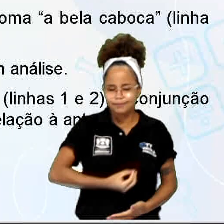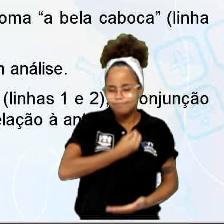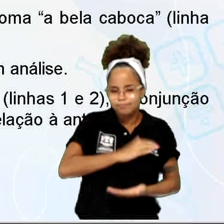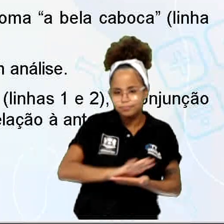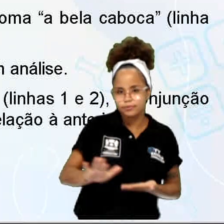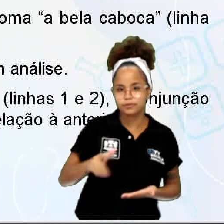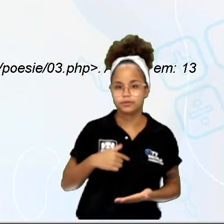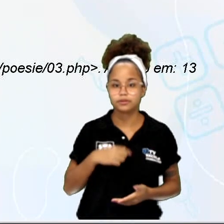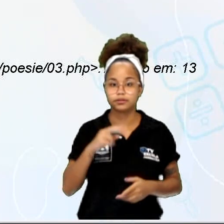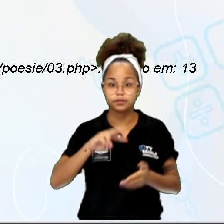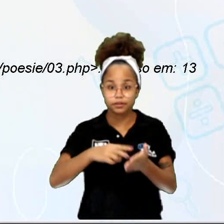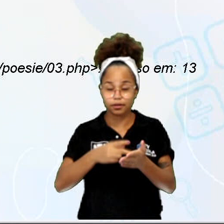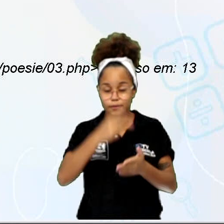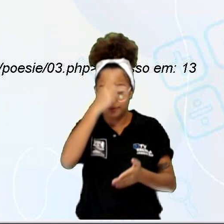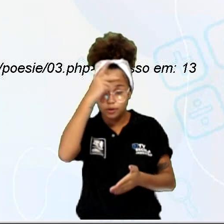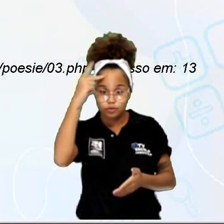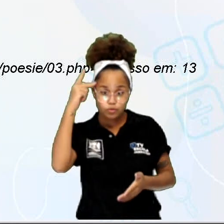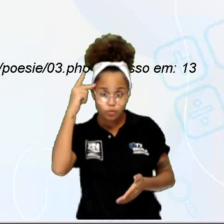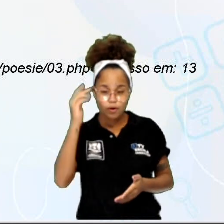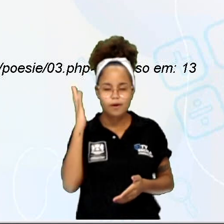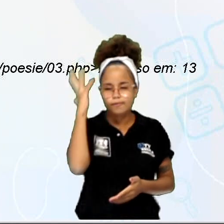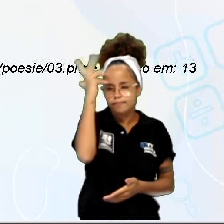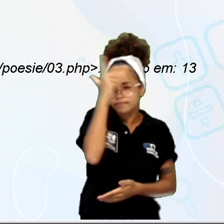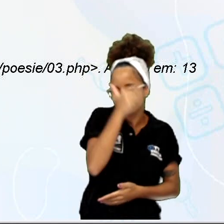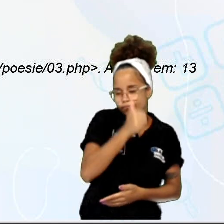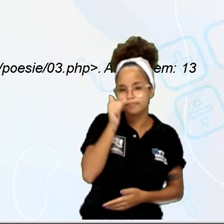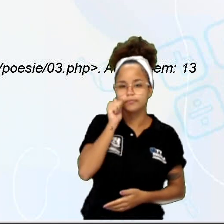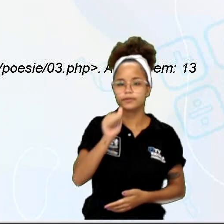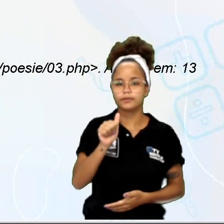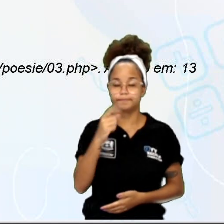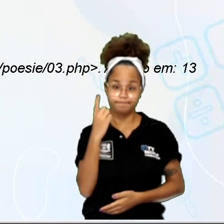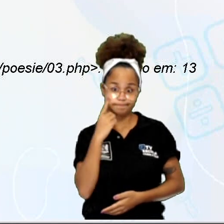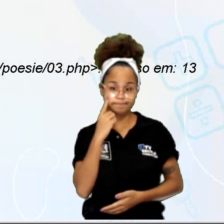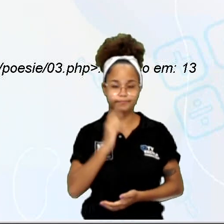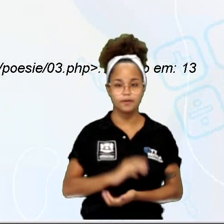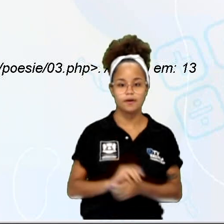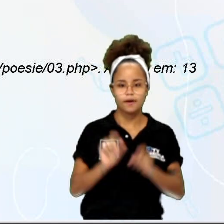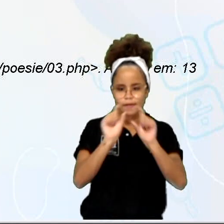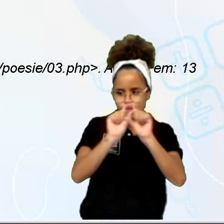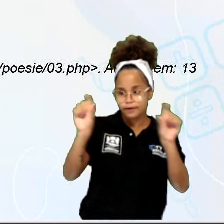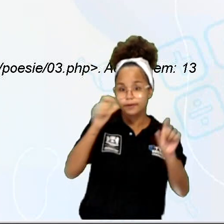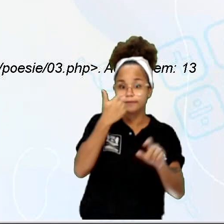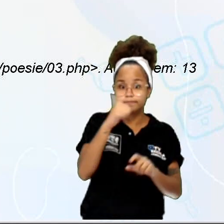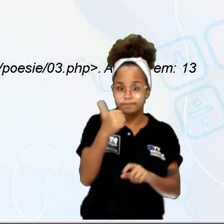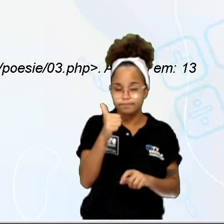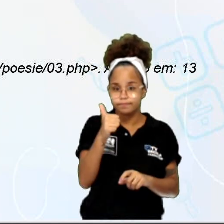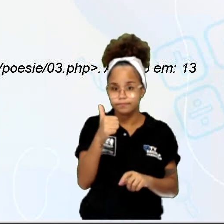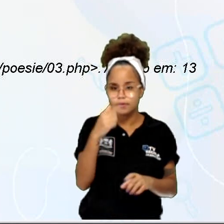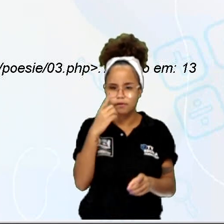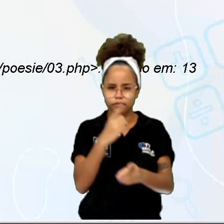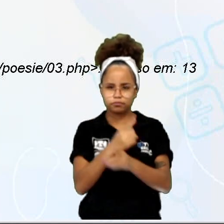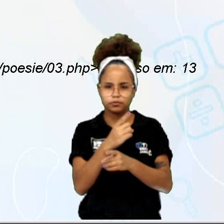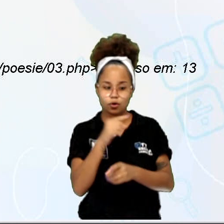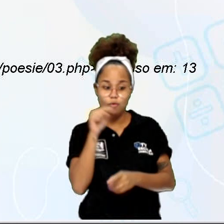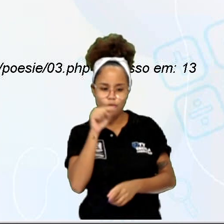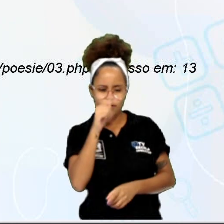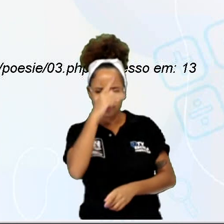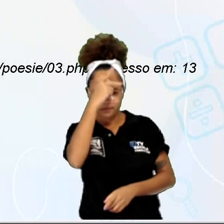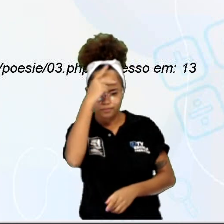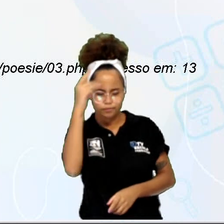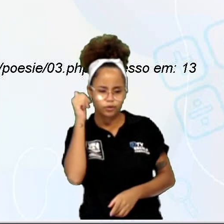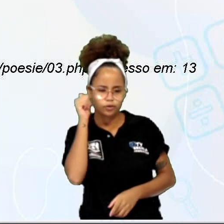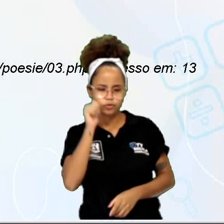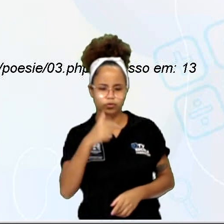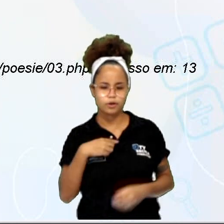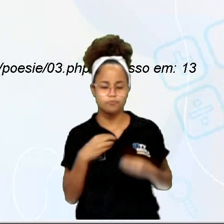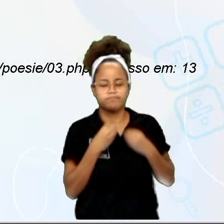bela cabocla, linha 3. Vejamos, na linha 11 encontramos aqui, por ela eu me acabo, dou